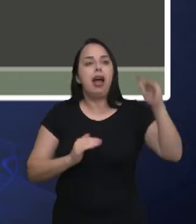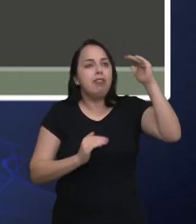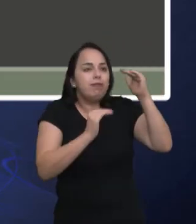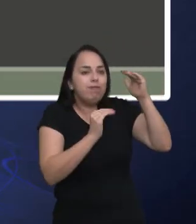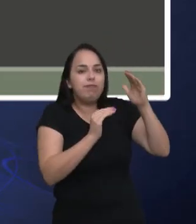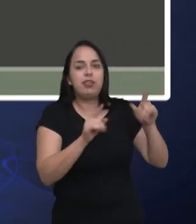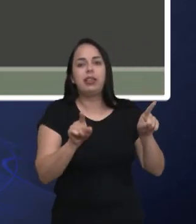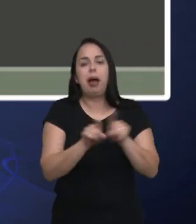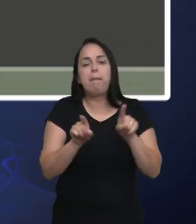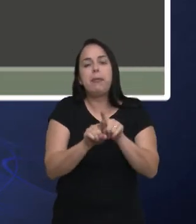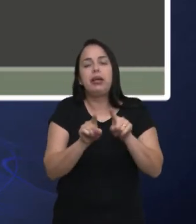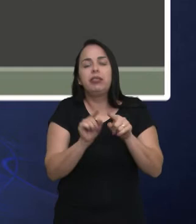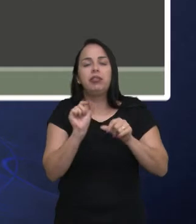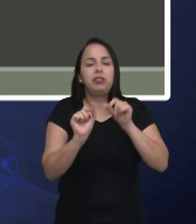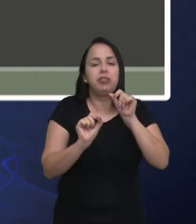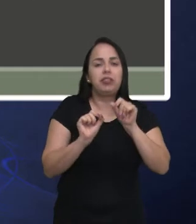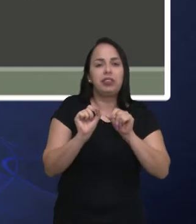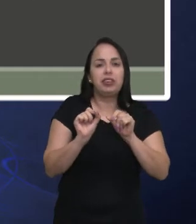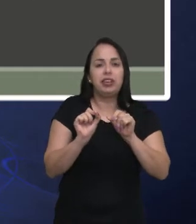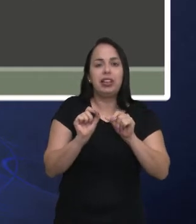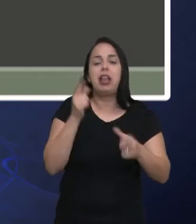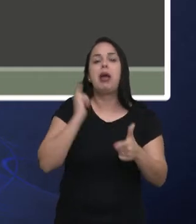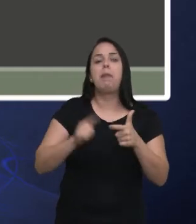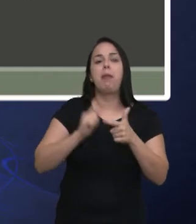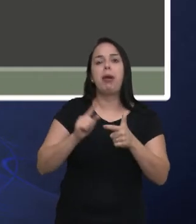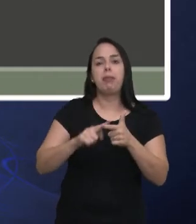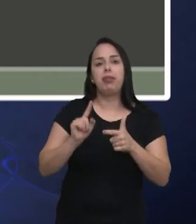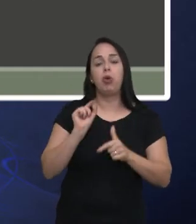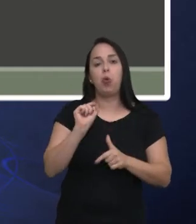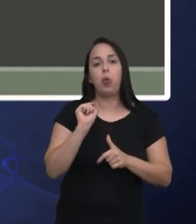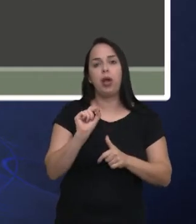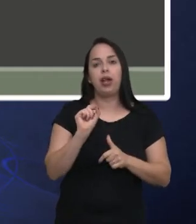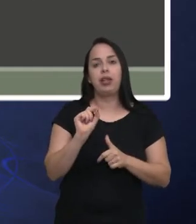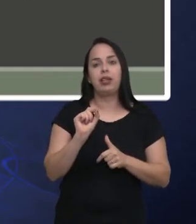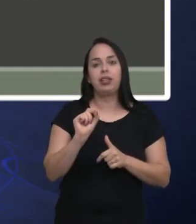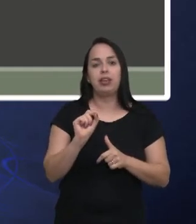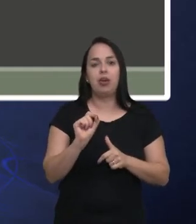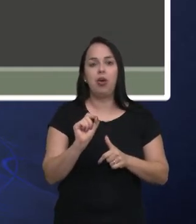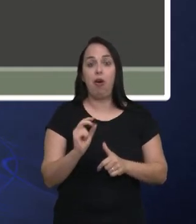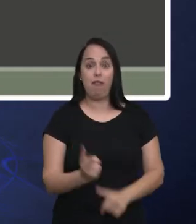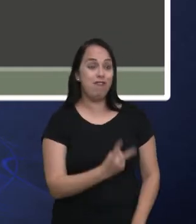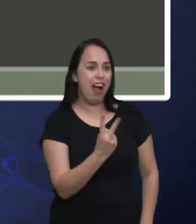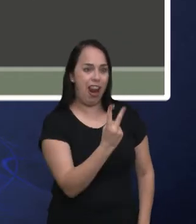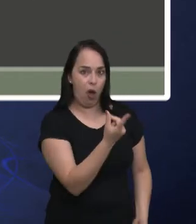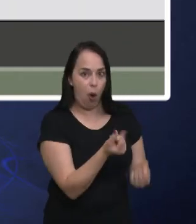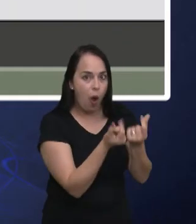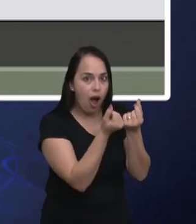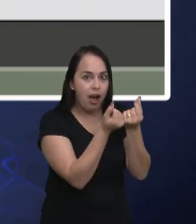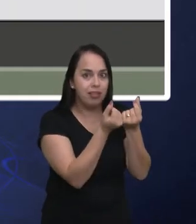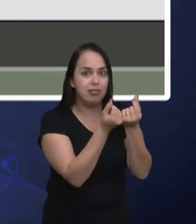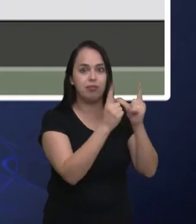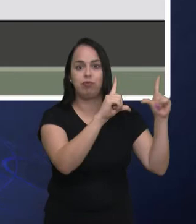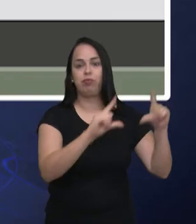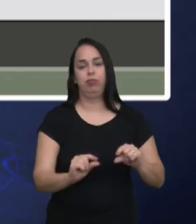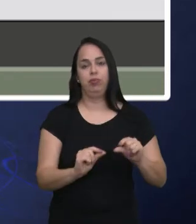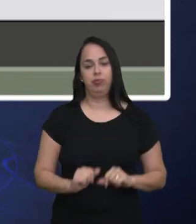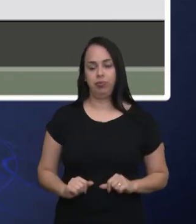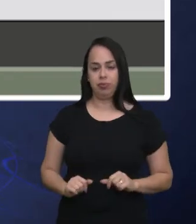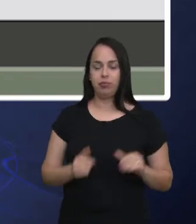ainda tem um grande problema, reduz o valor do apartamento no mercado. Pode passar?